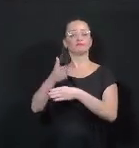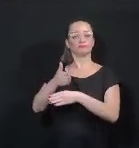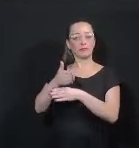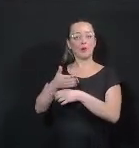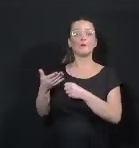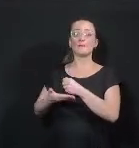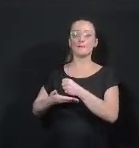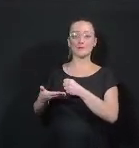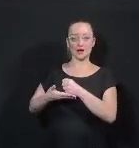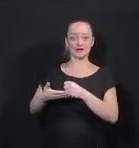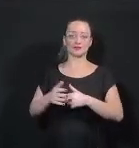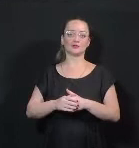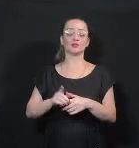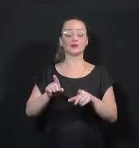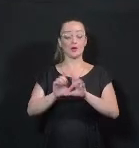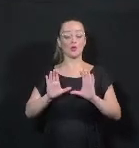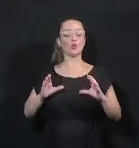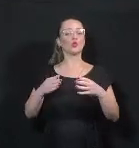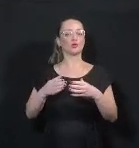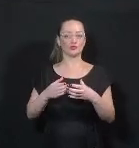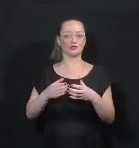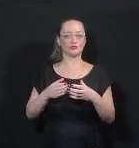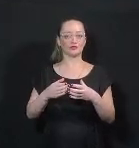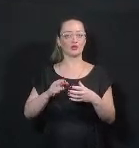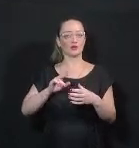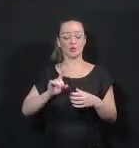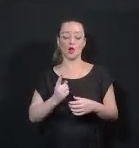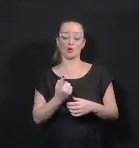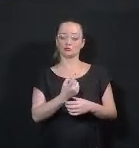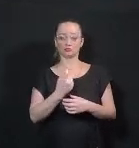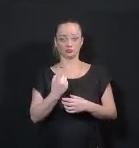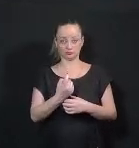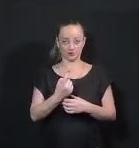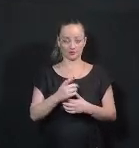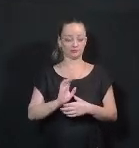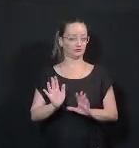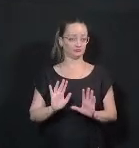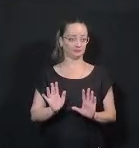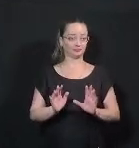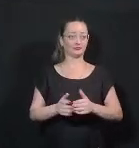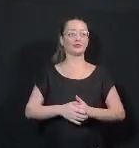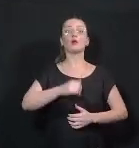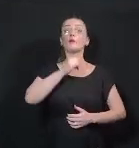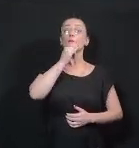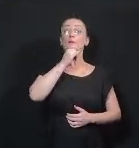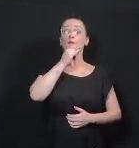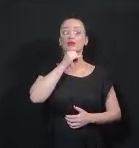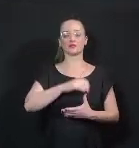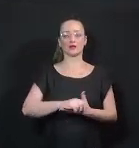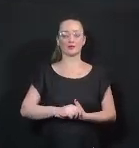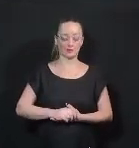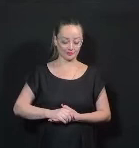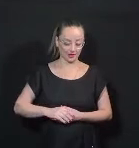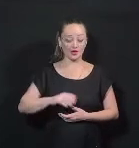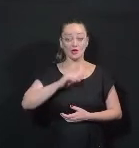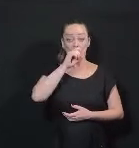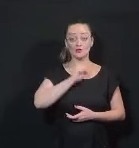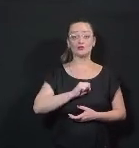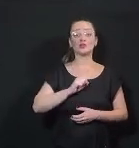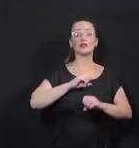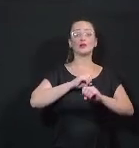básicos e coletivos, não individualizados, né, como, por exemplo, o direito à educação pública